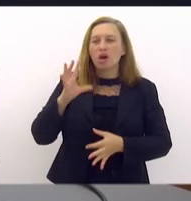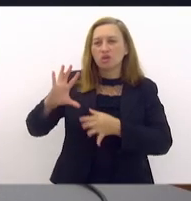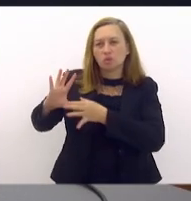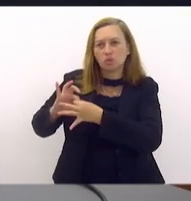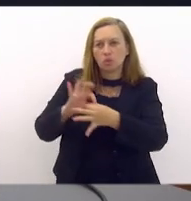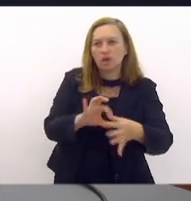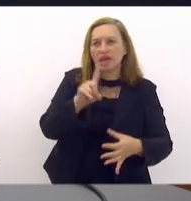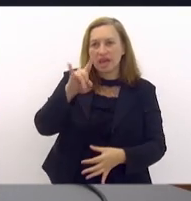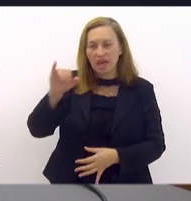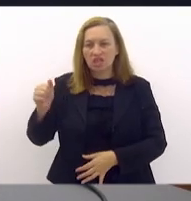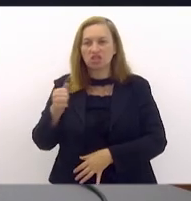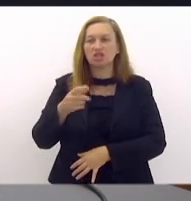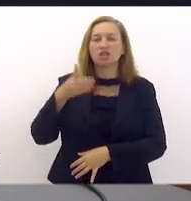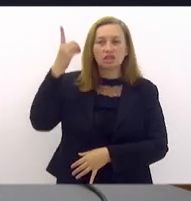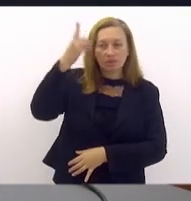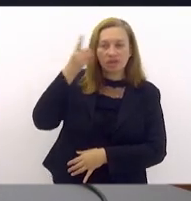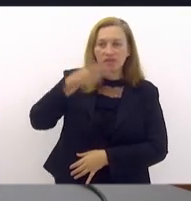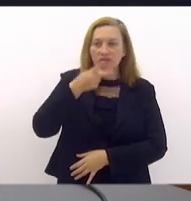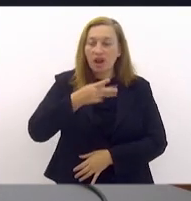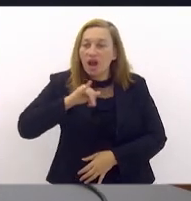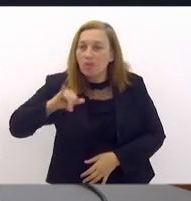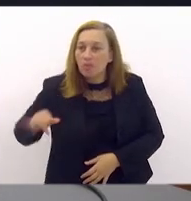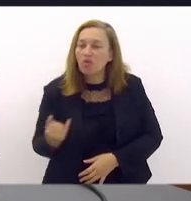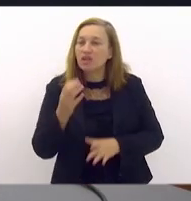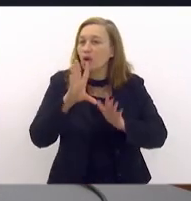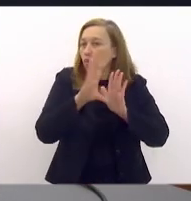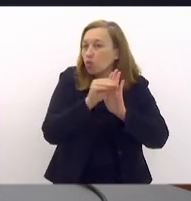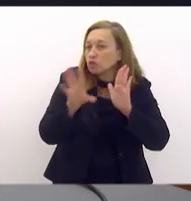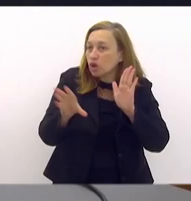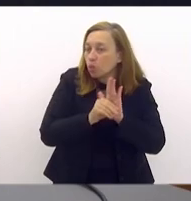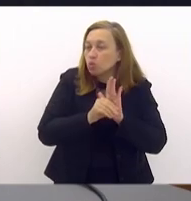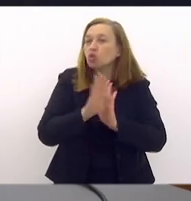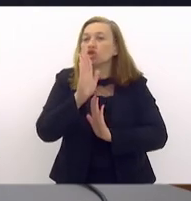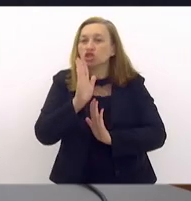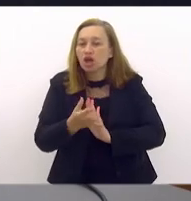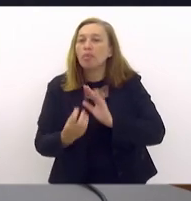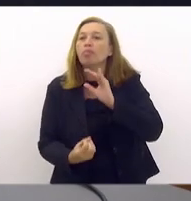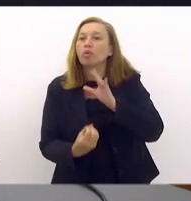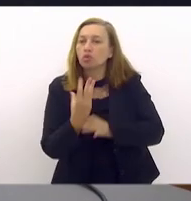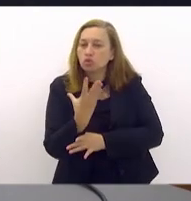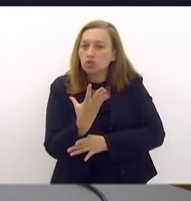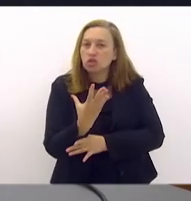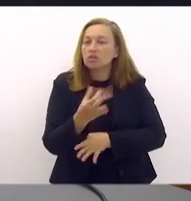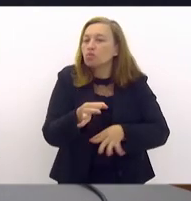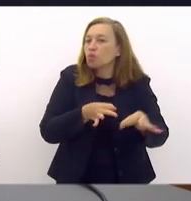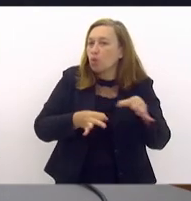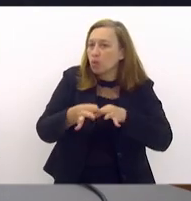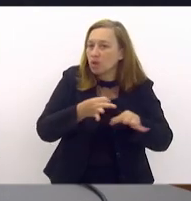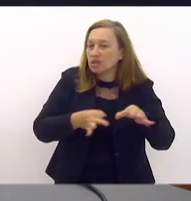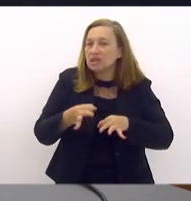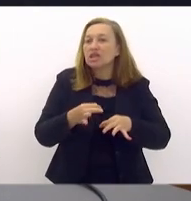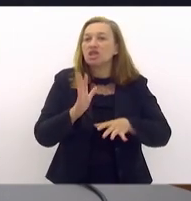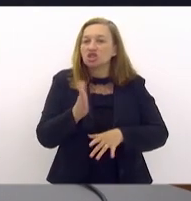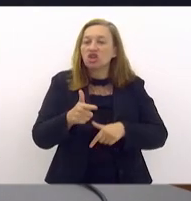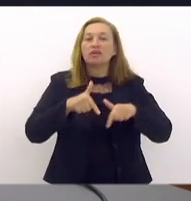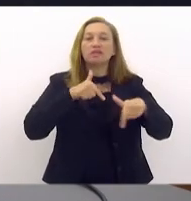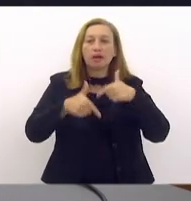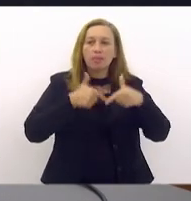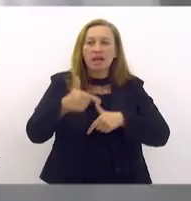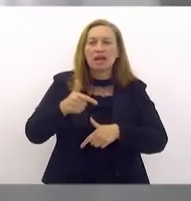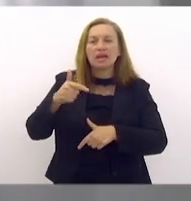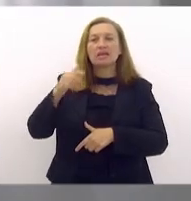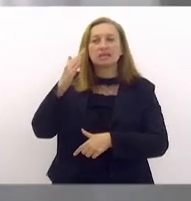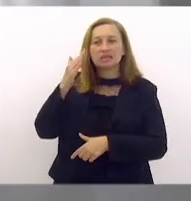Índia está colocando, aproveitar um conteúdo, né, já produzido de uma organização que trabalha esse tema